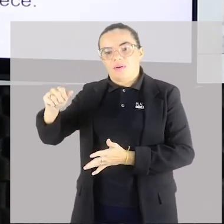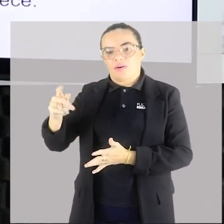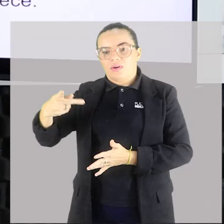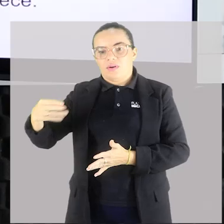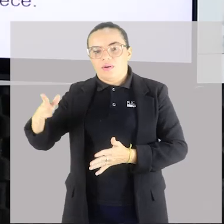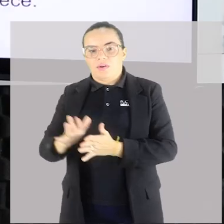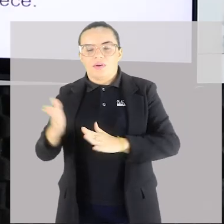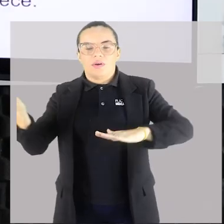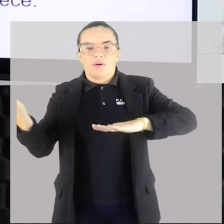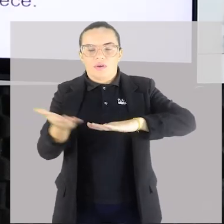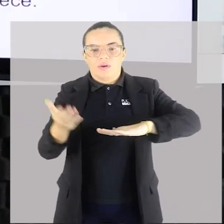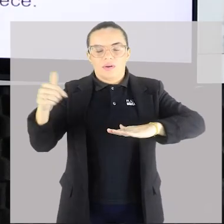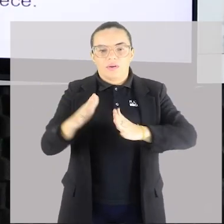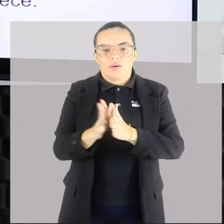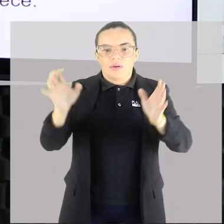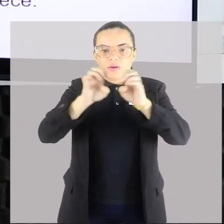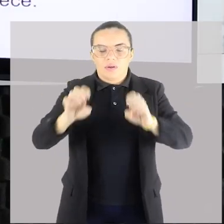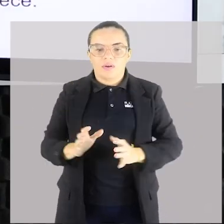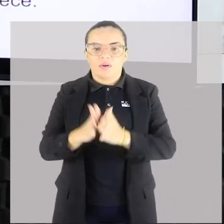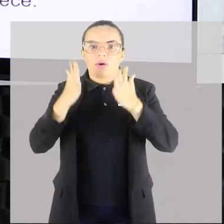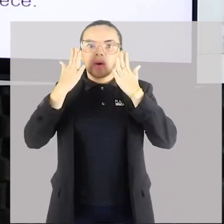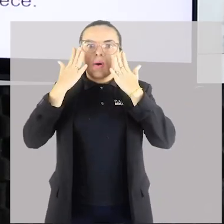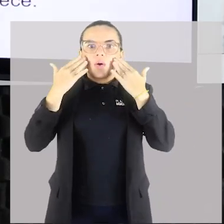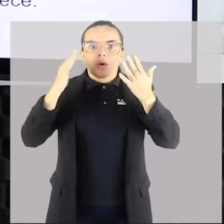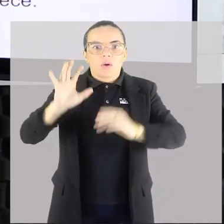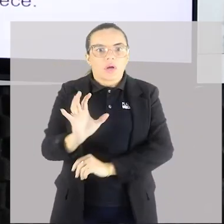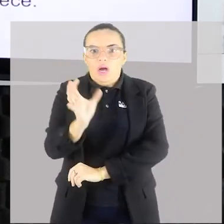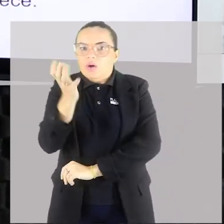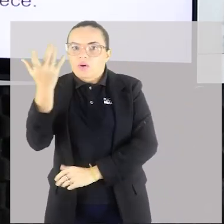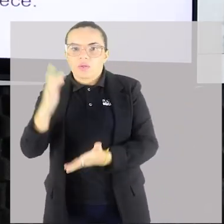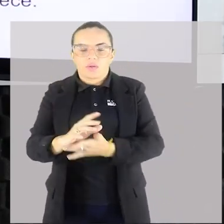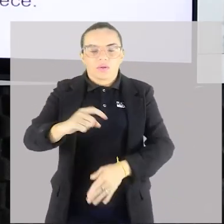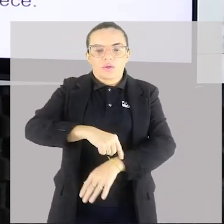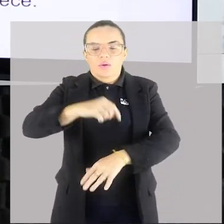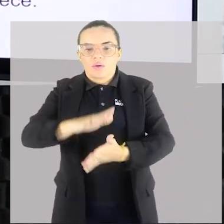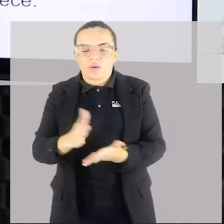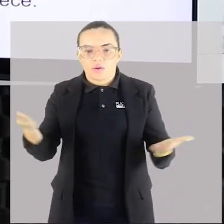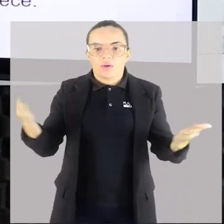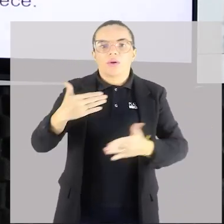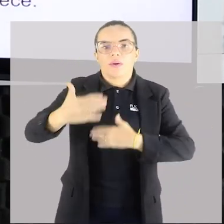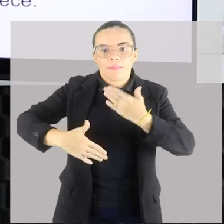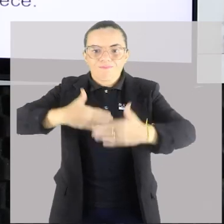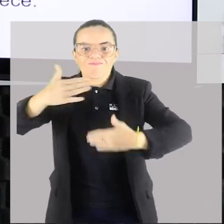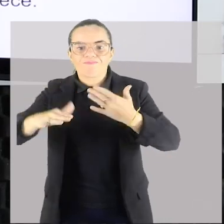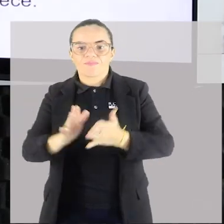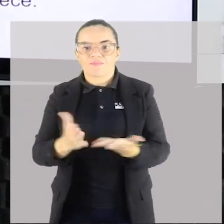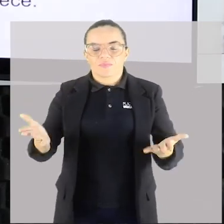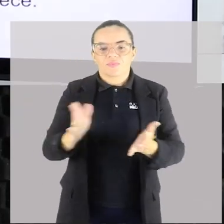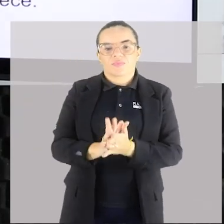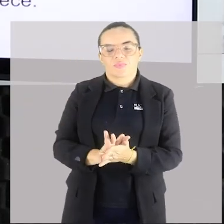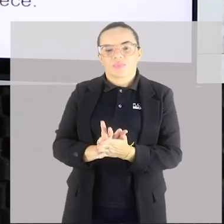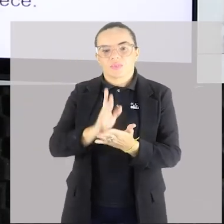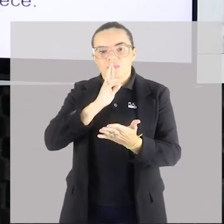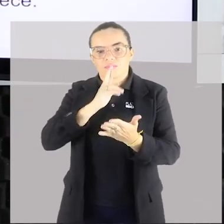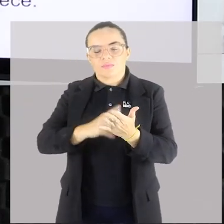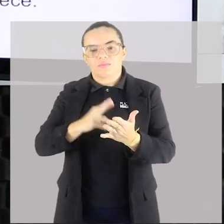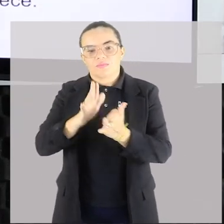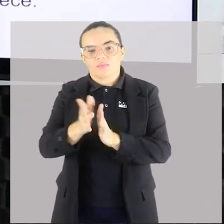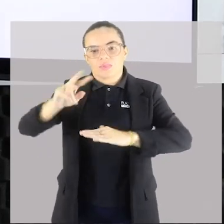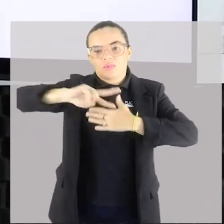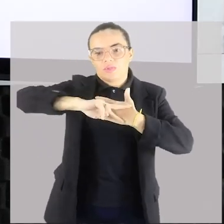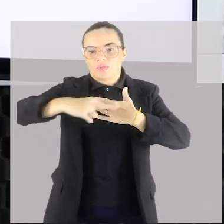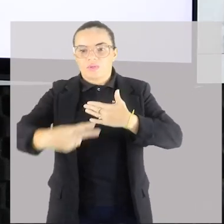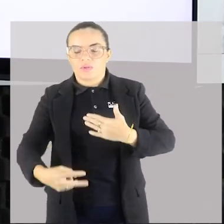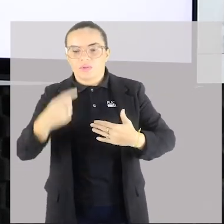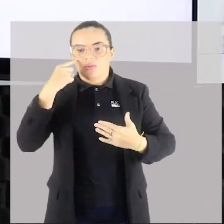contemporânea na qual o imprevisível faz parte do processo e do resultado. Não deixa vestígios, como eu falei para vocês,